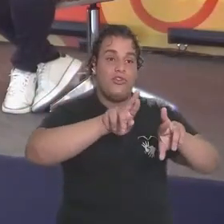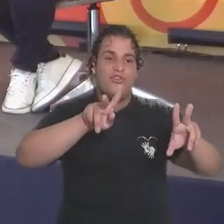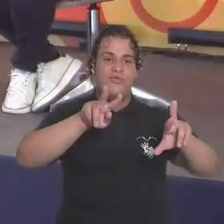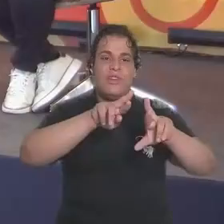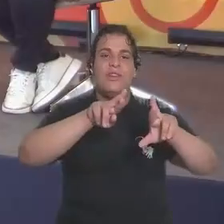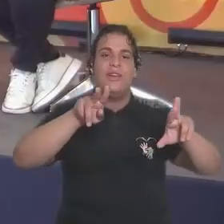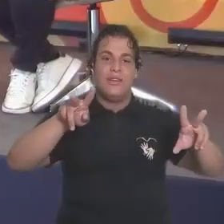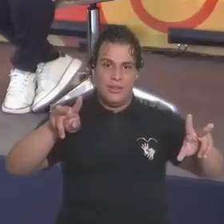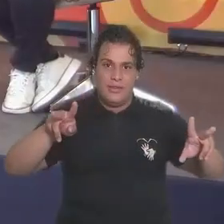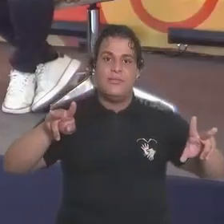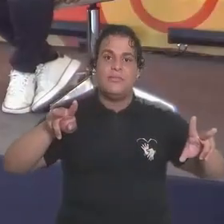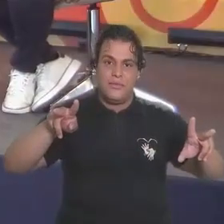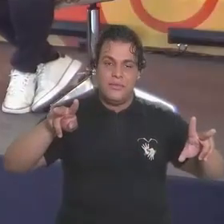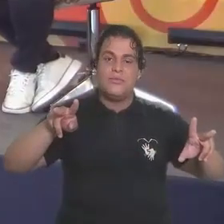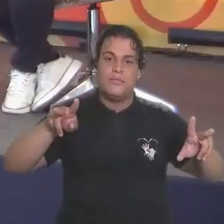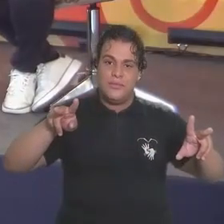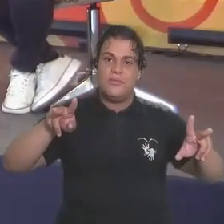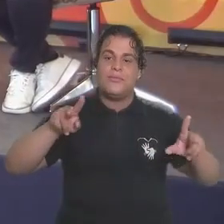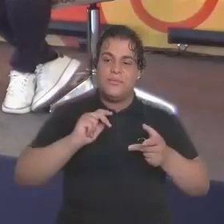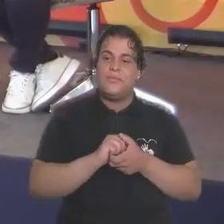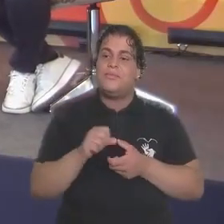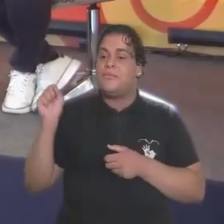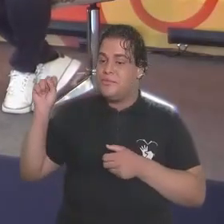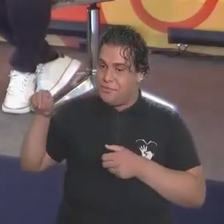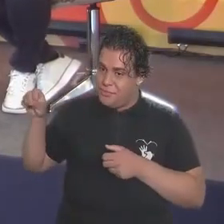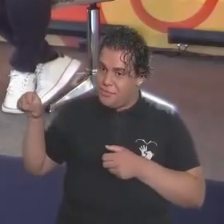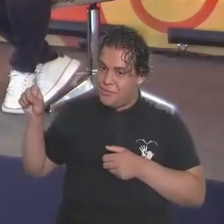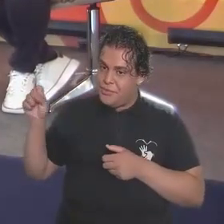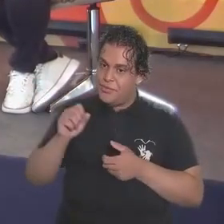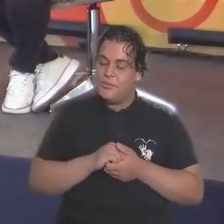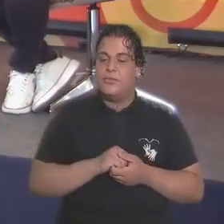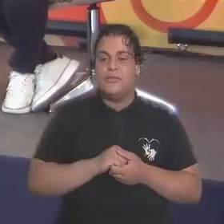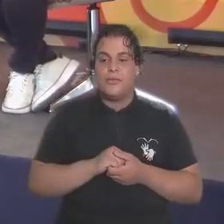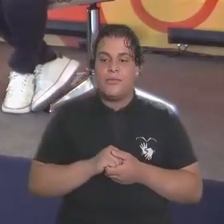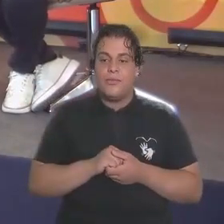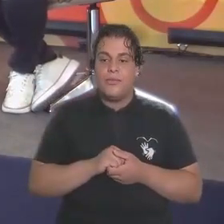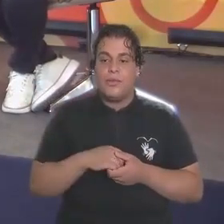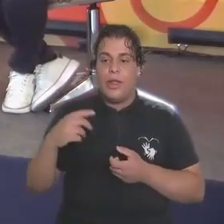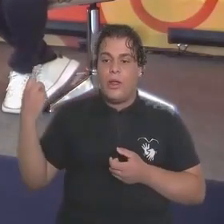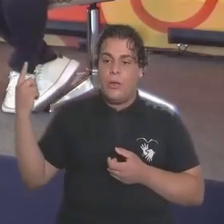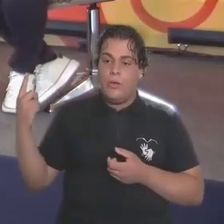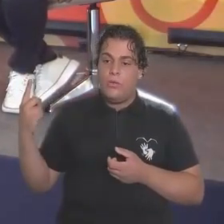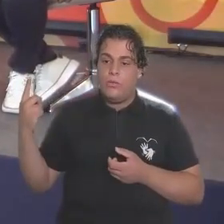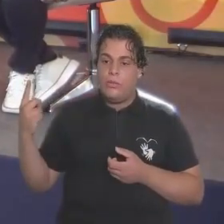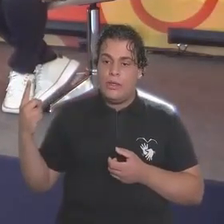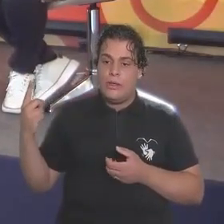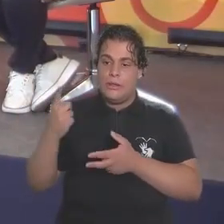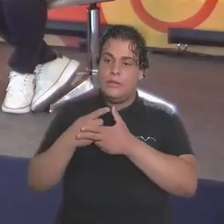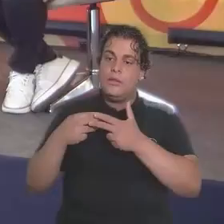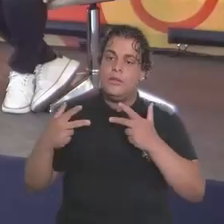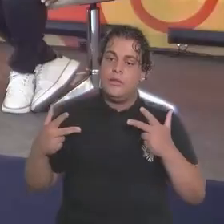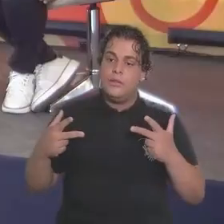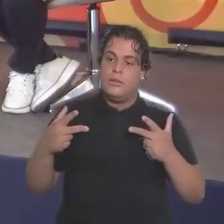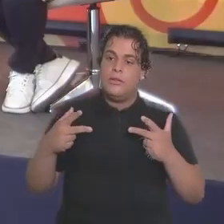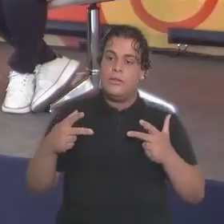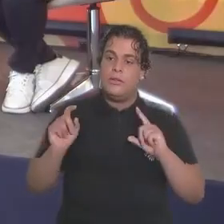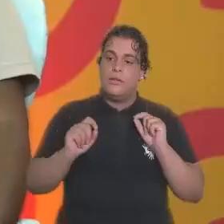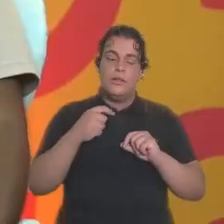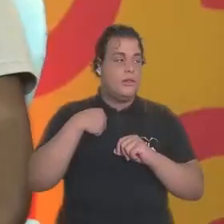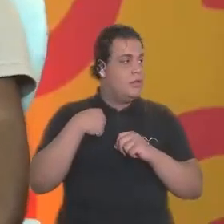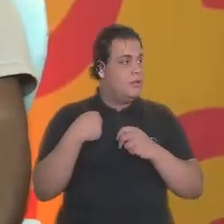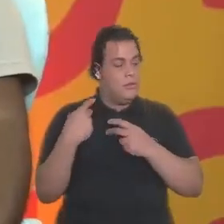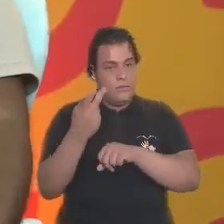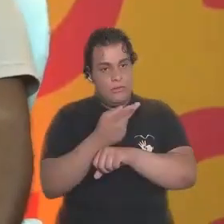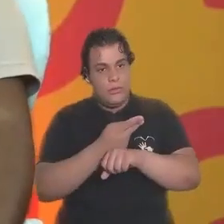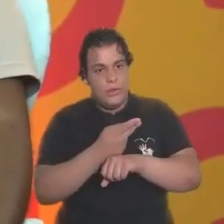diferente, né? Ele realmente faz muita diferença, né? Sim. Uma das coisas que eu sempre